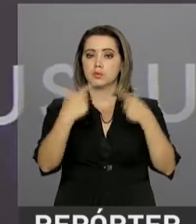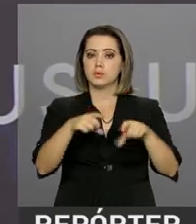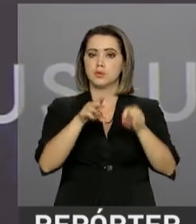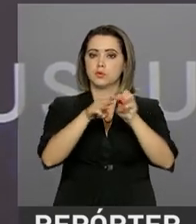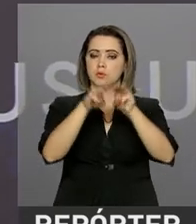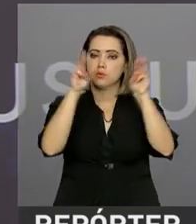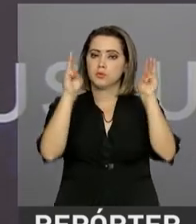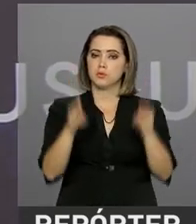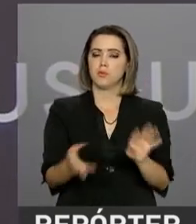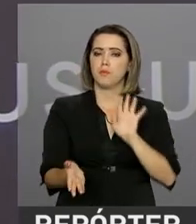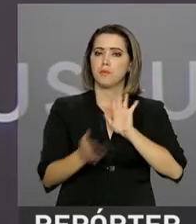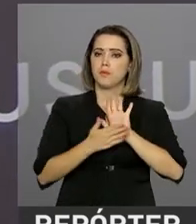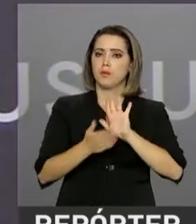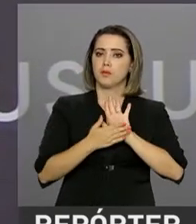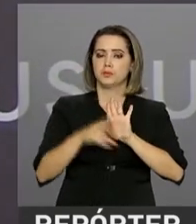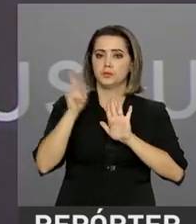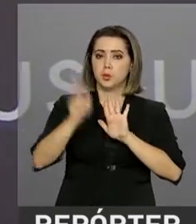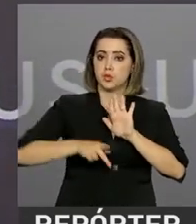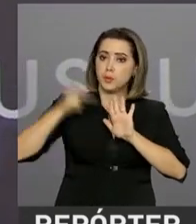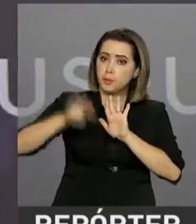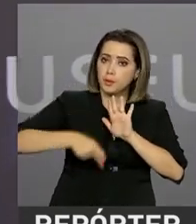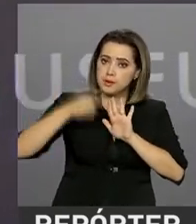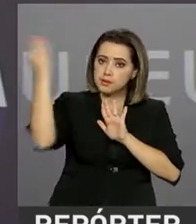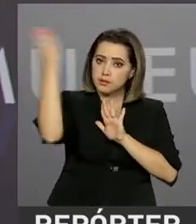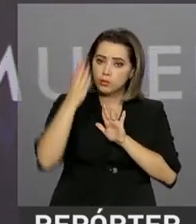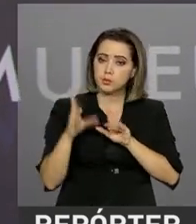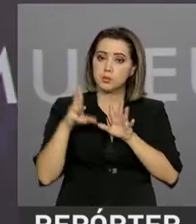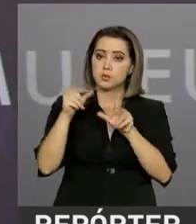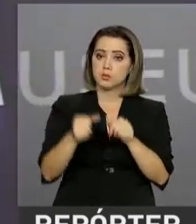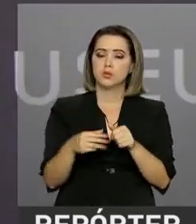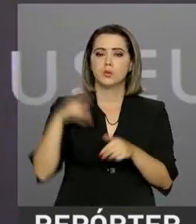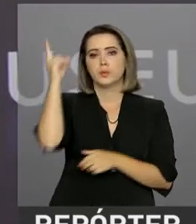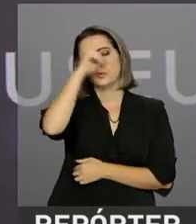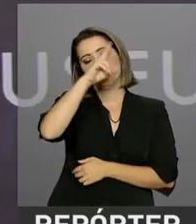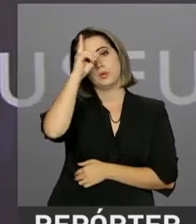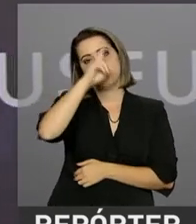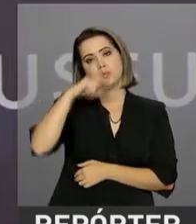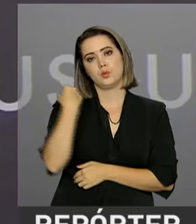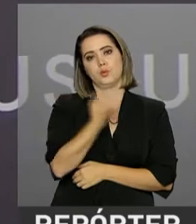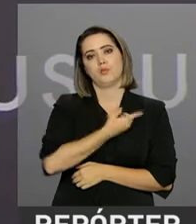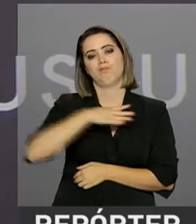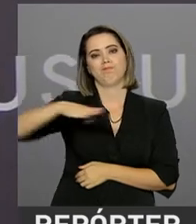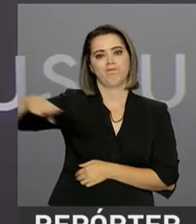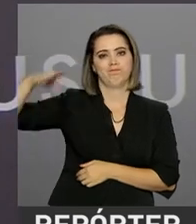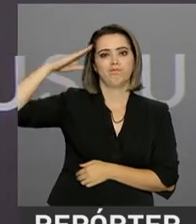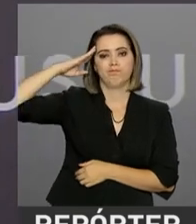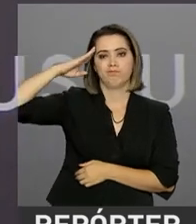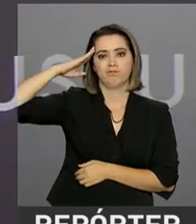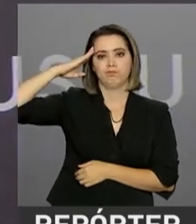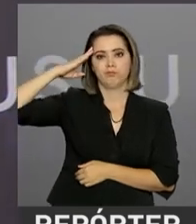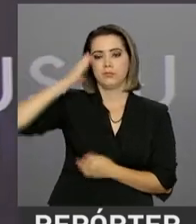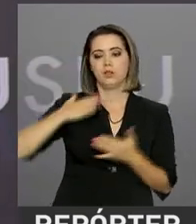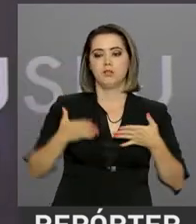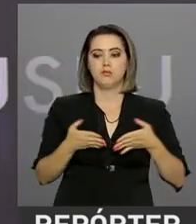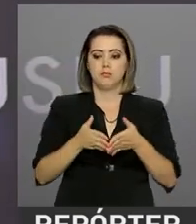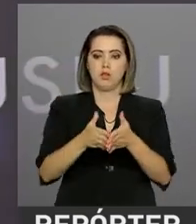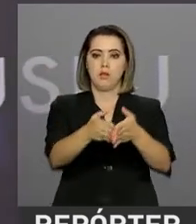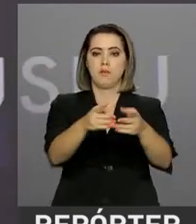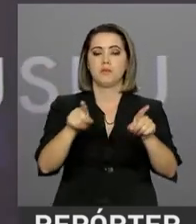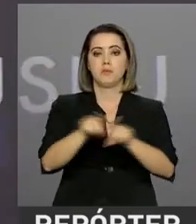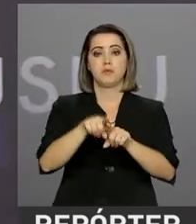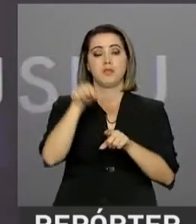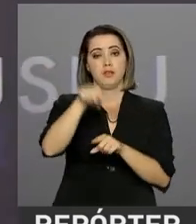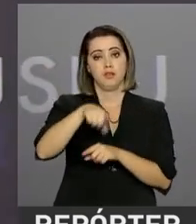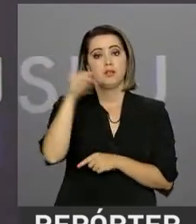do brasil para o povo brasileiro toda a história da marinha mercante da área marítima brasileira é muito